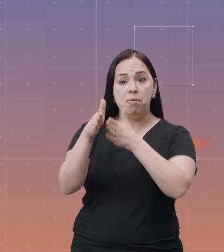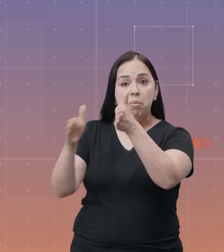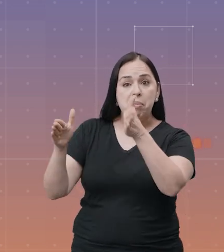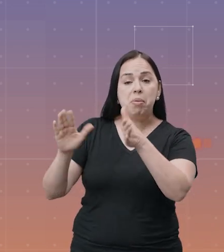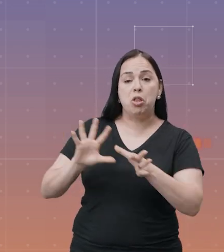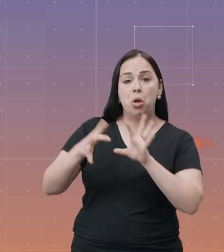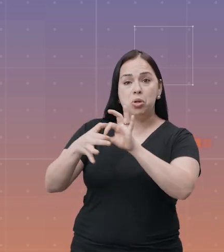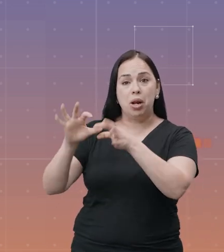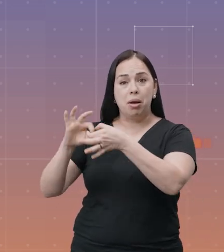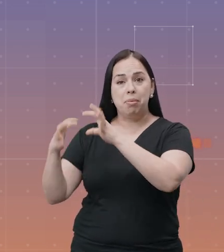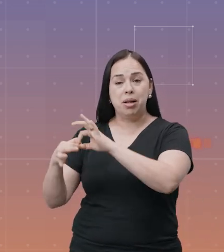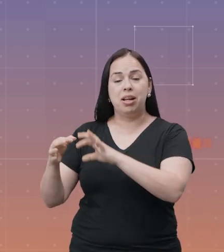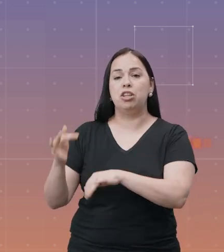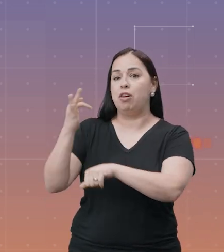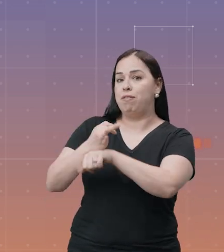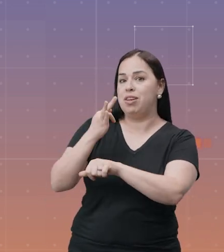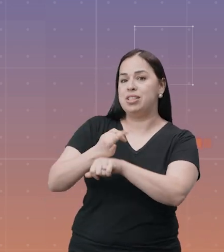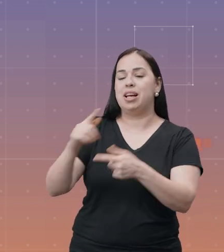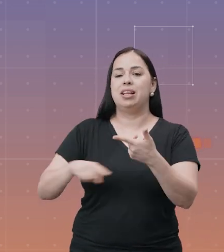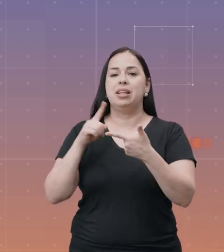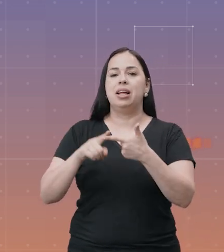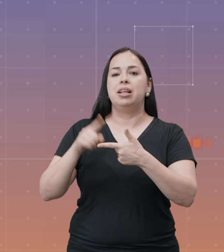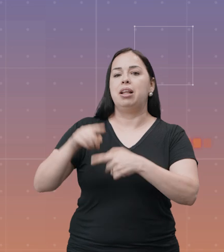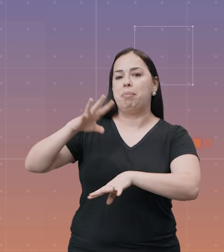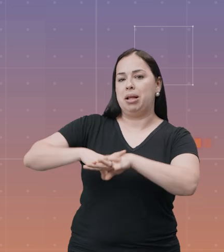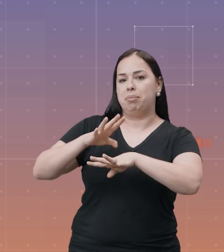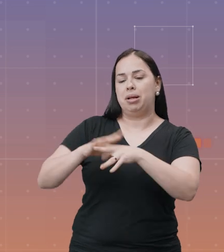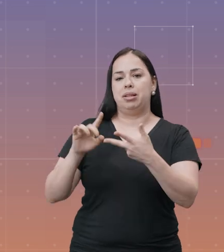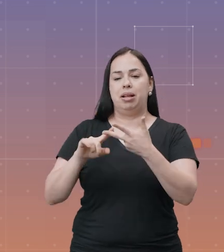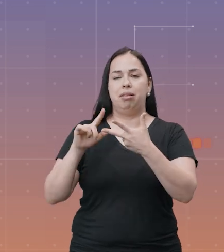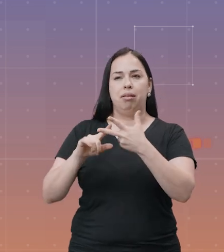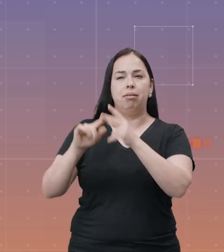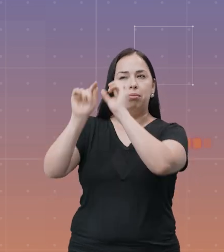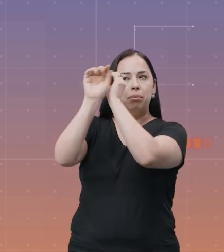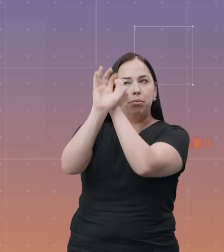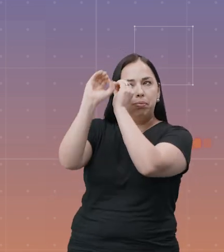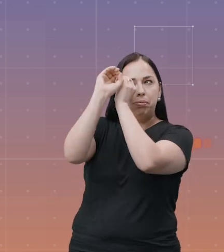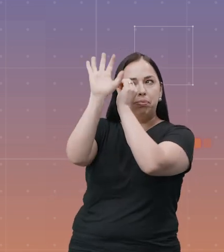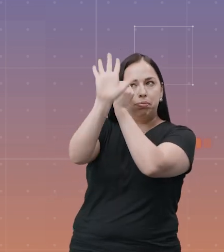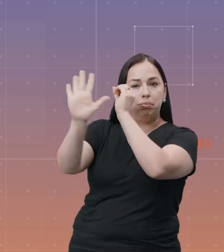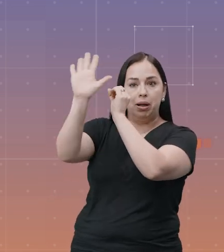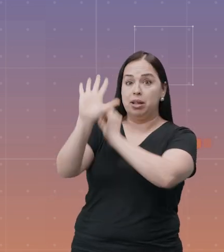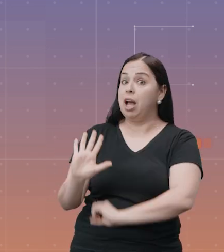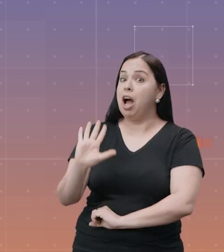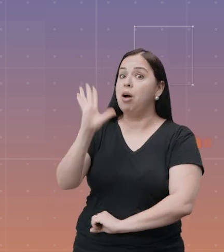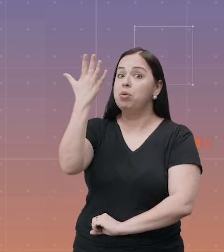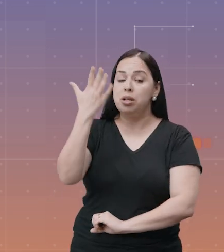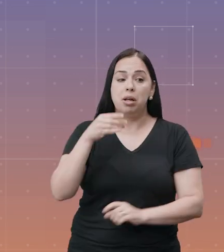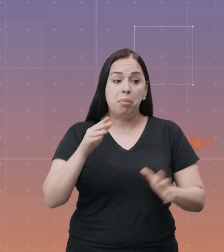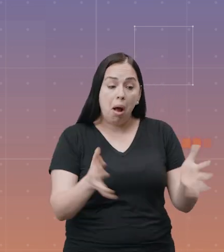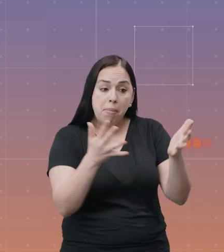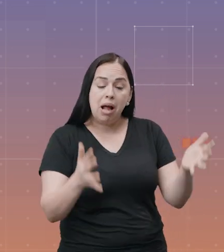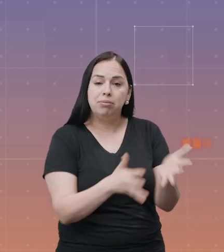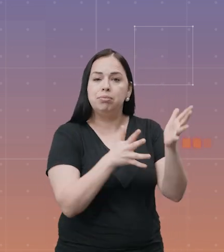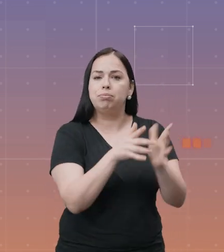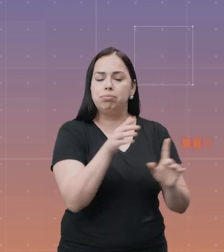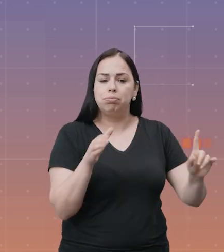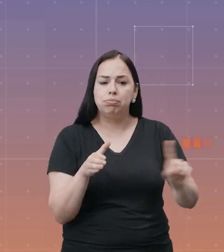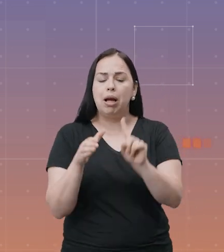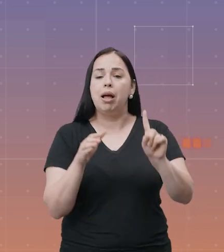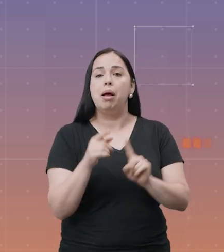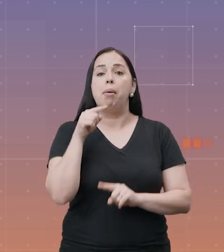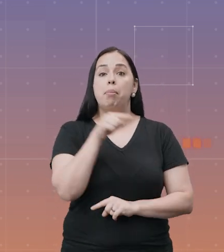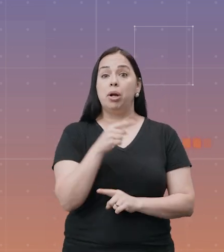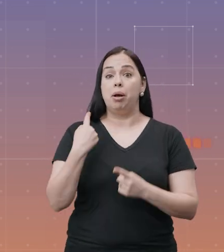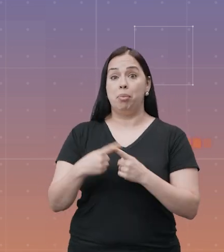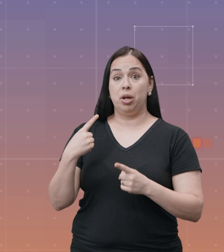diversas Olimpíadas do Conhecimento, como física, matemática e astronomia. Um acontecimento que foi um incentivo para esses